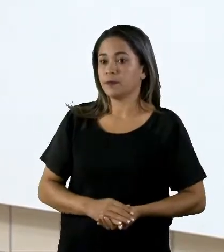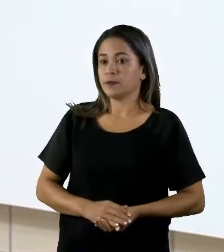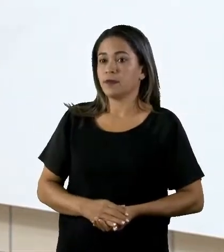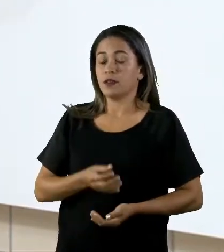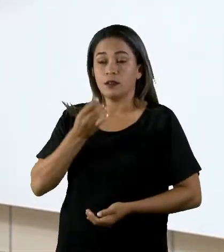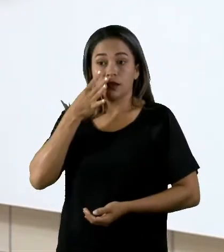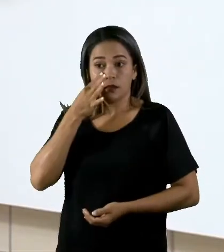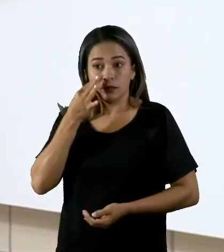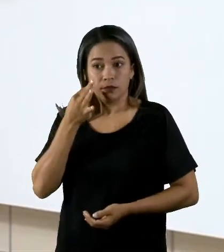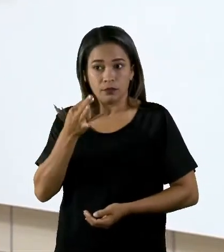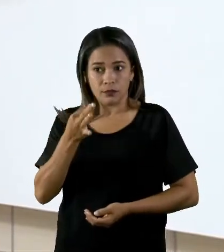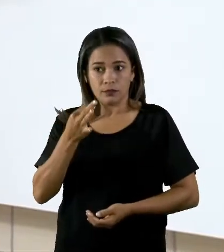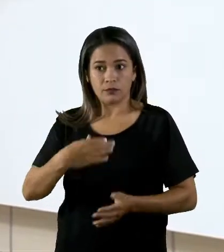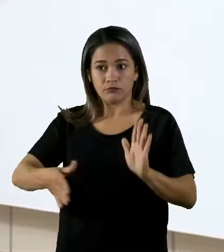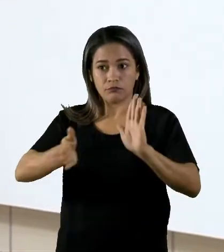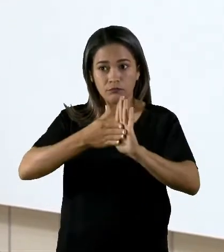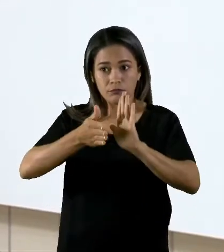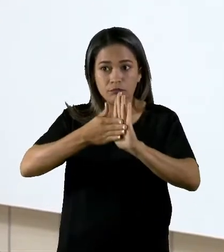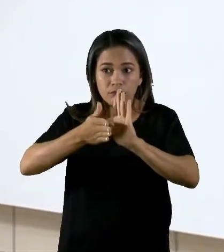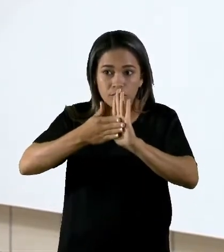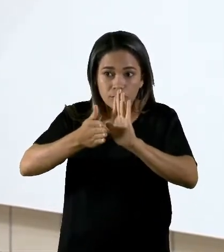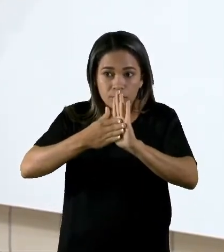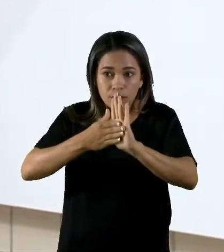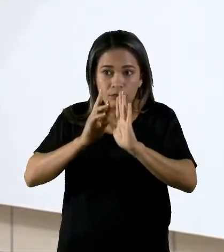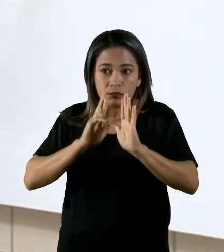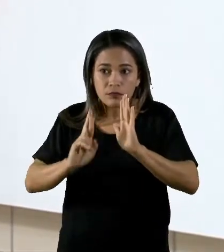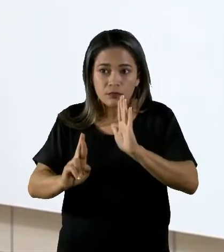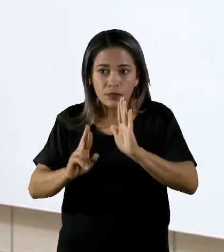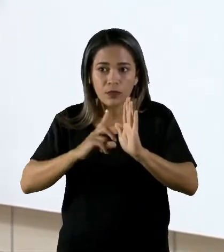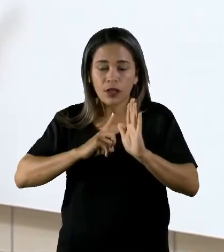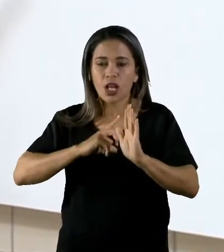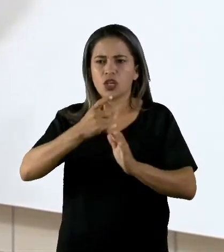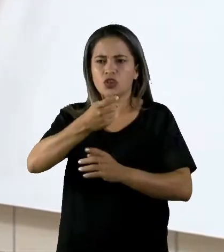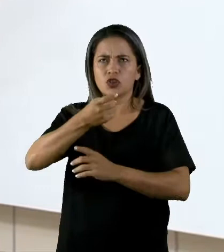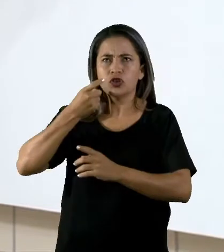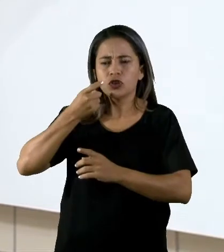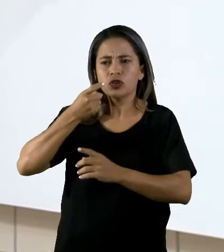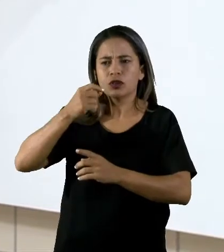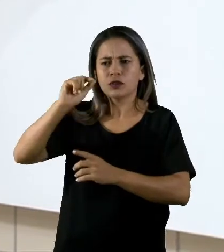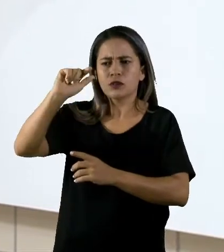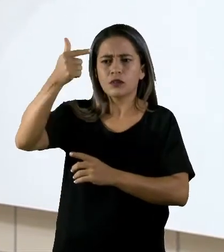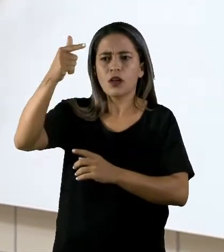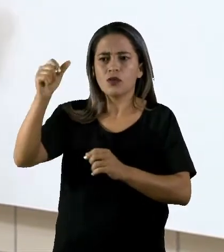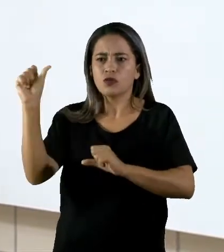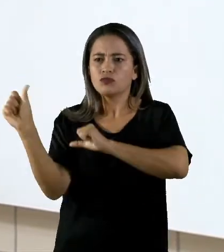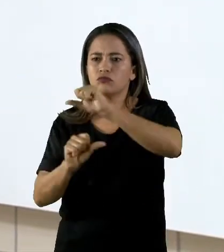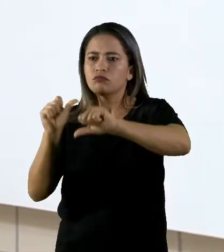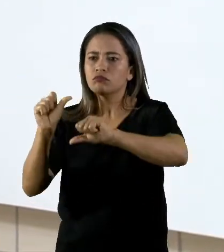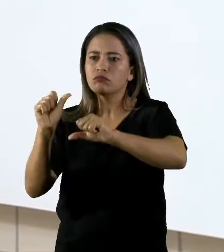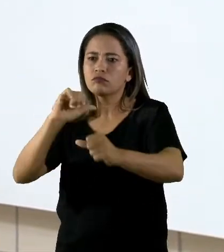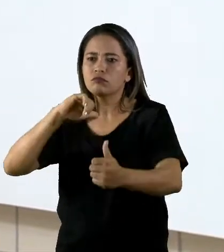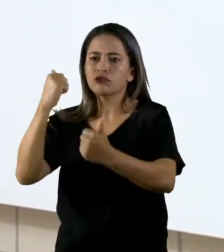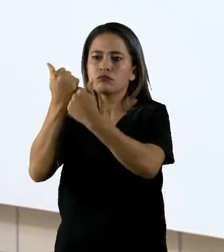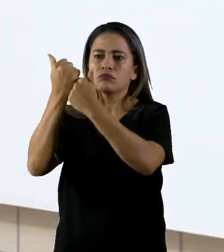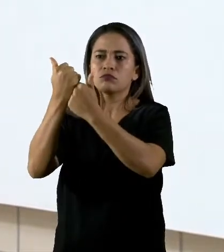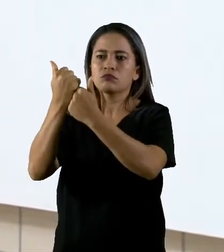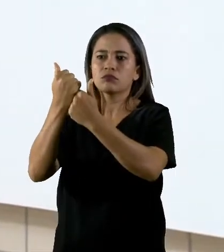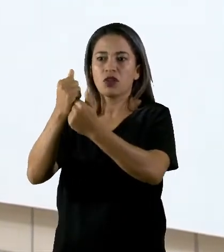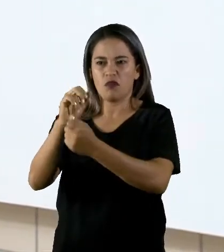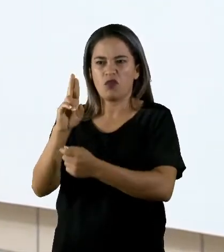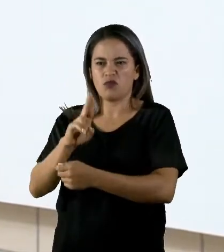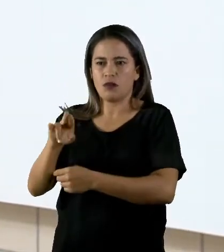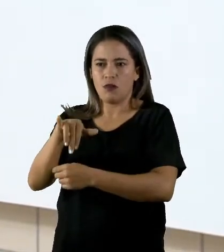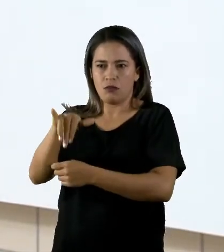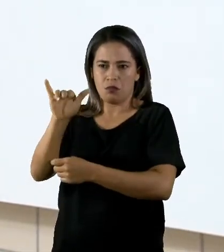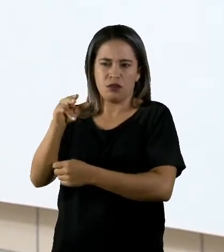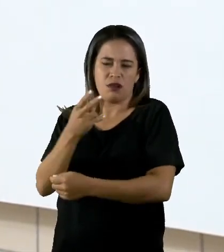observa que a proposta de resolução é onde tem x ao quadrado, trocar por uma outra letra. Eu vou usar o y por uma questão de costume, tudo bem? Então,